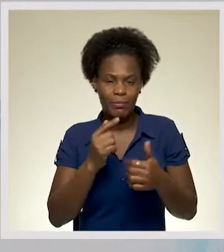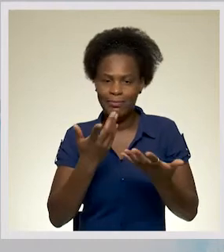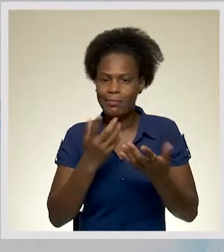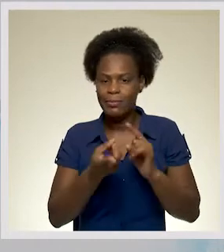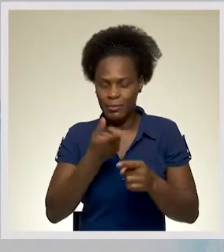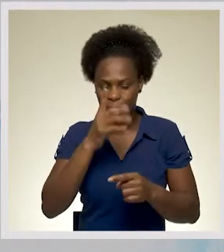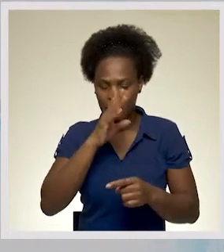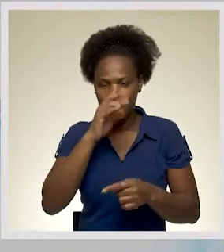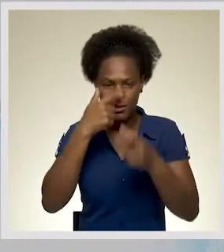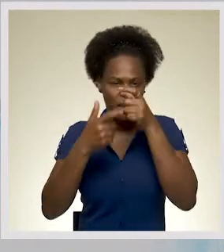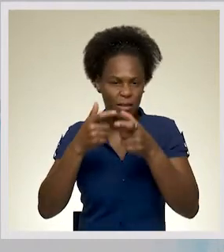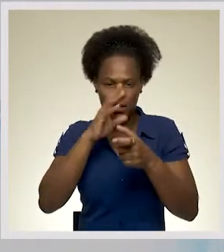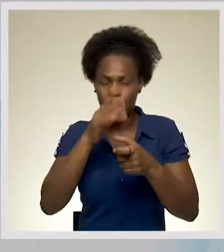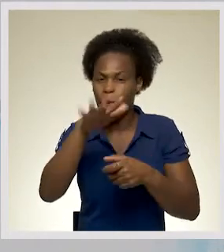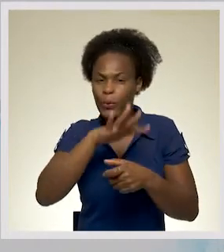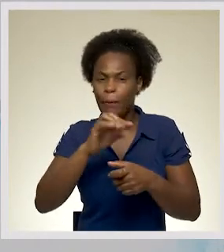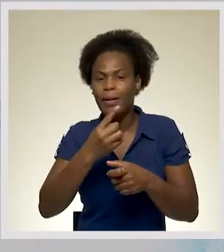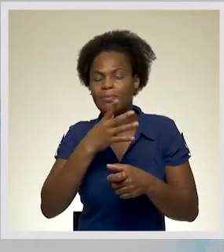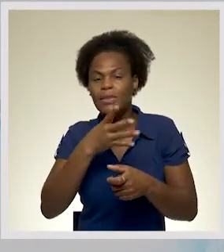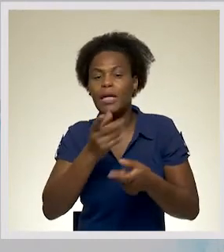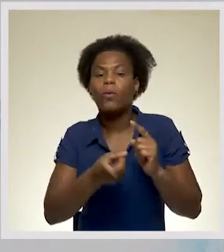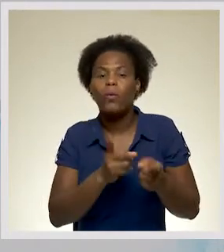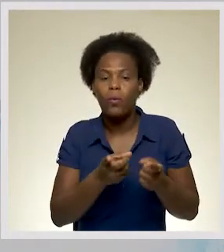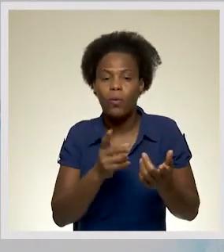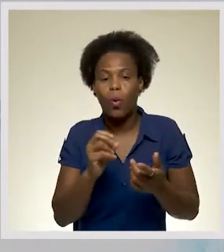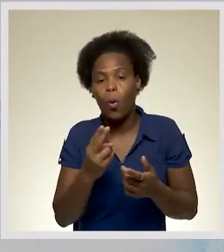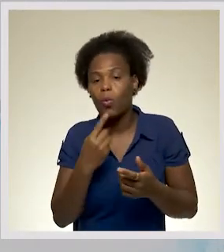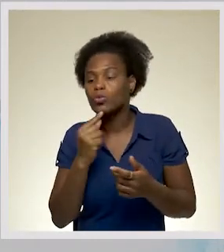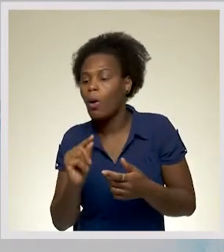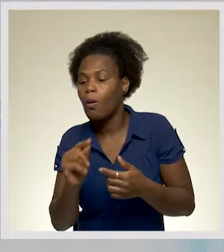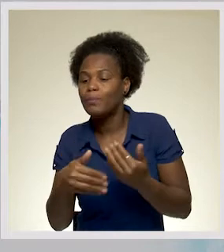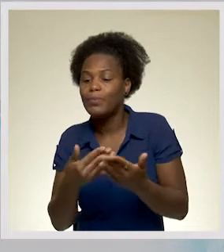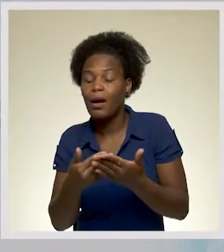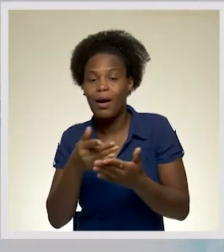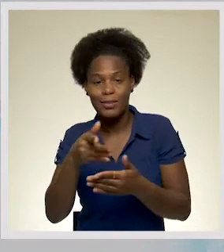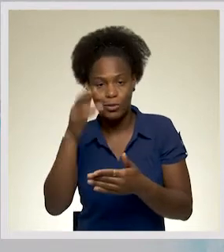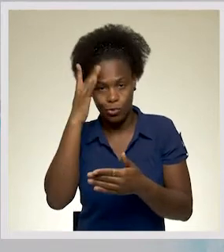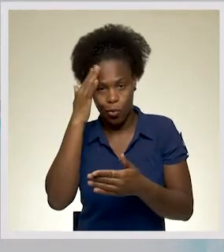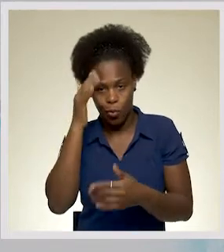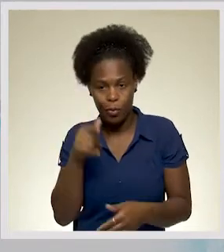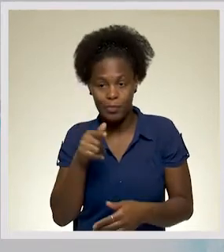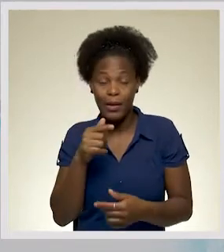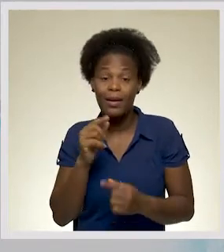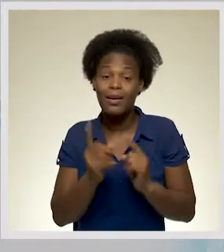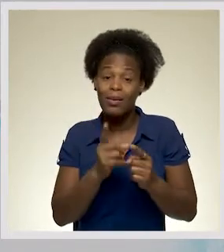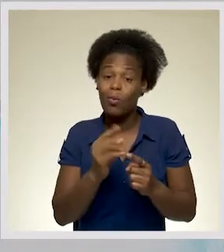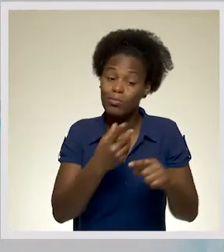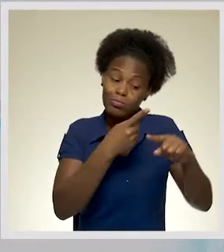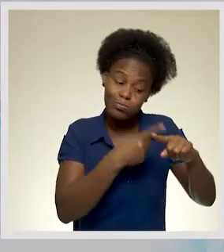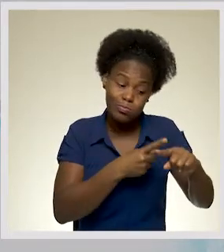Para definir, para nomear esse tipo de números que multiplicam por uma